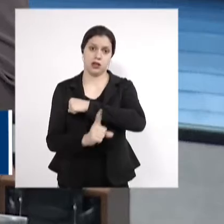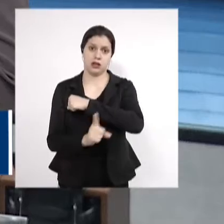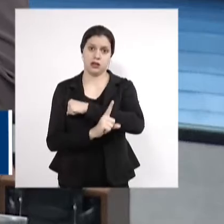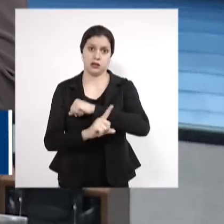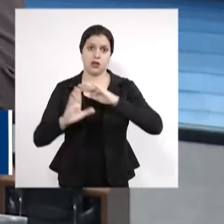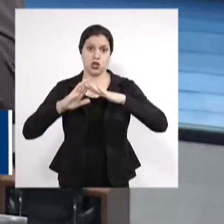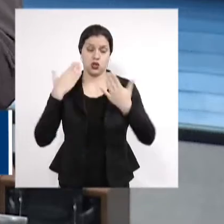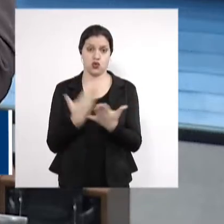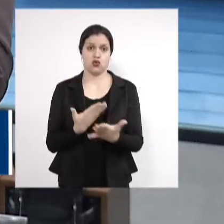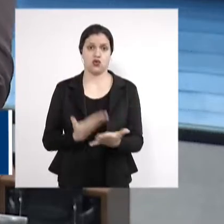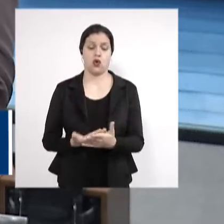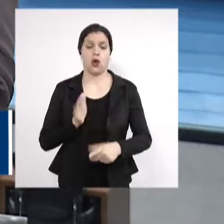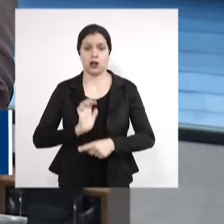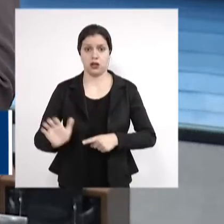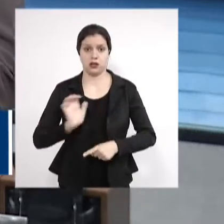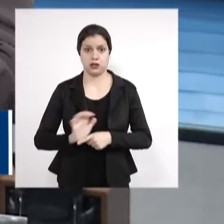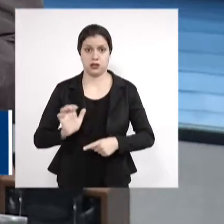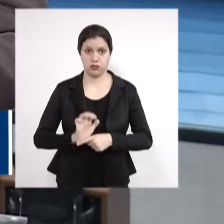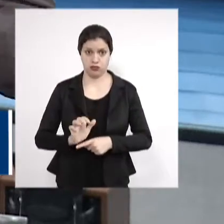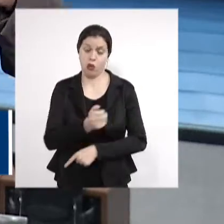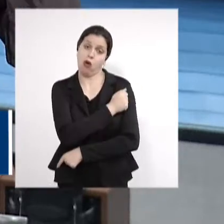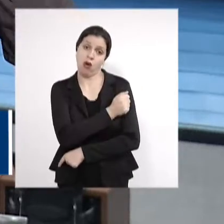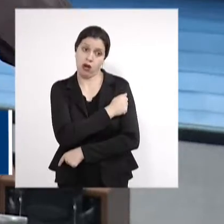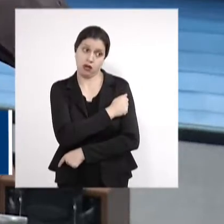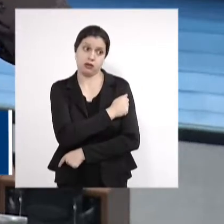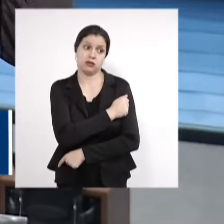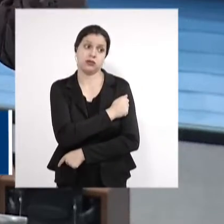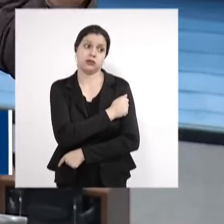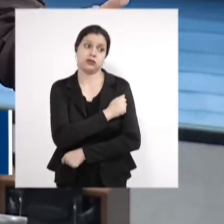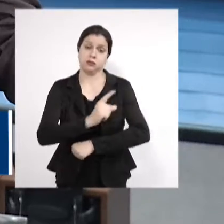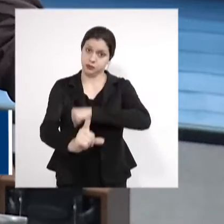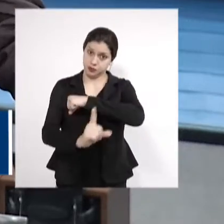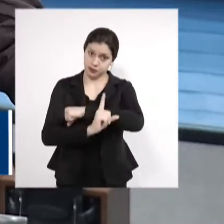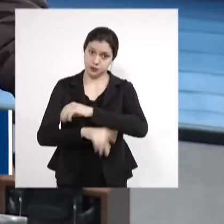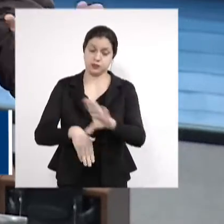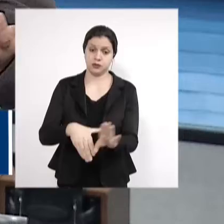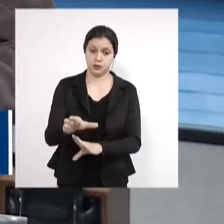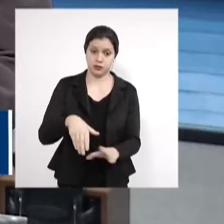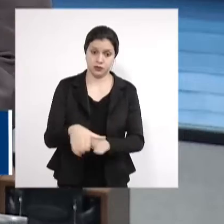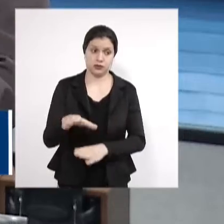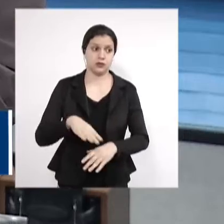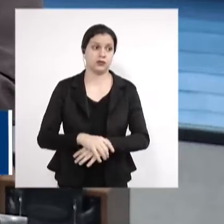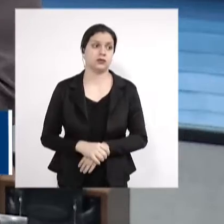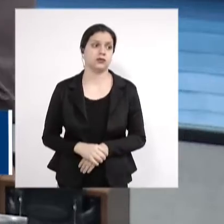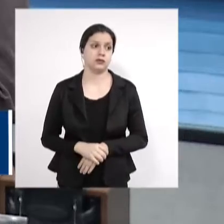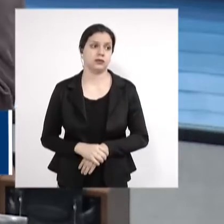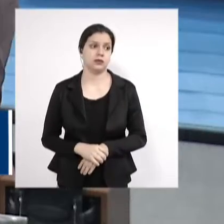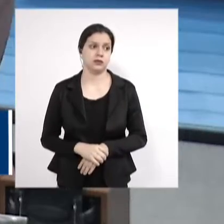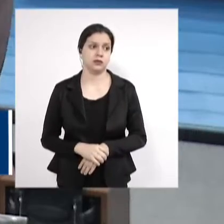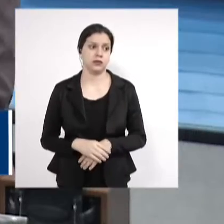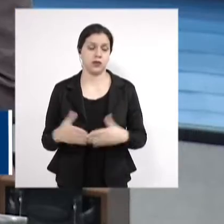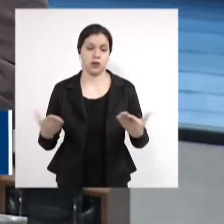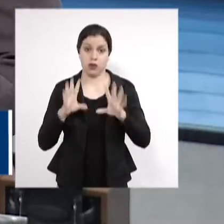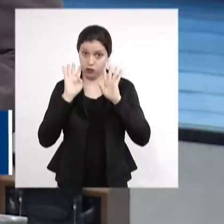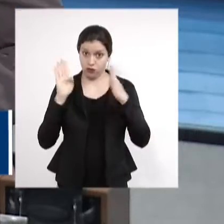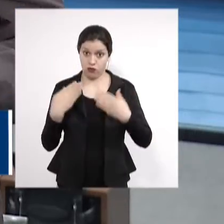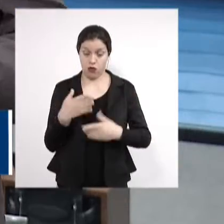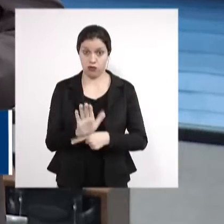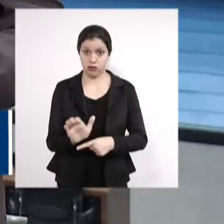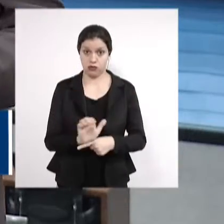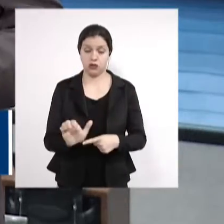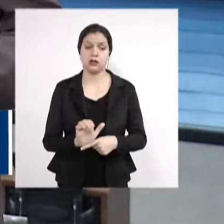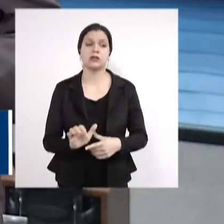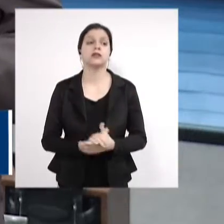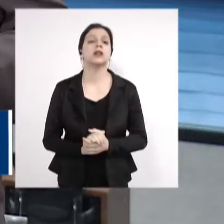pública estadual. Essa até foi uma emenda, né? Antes se referia apenas à rede pública, agora especificou para a rede pública